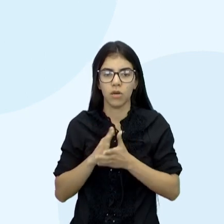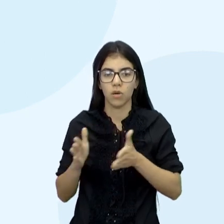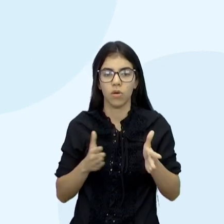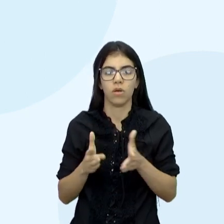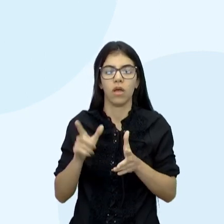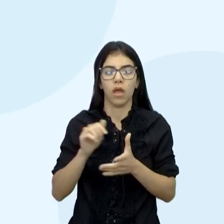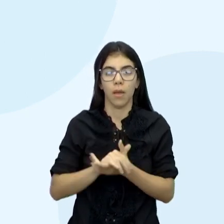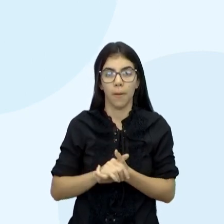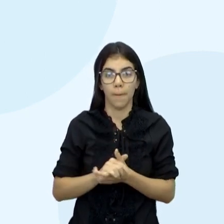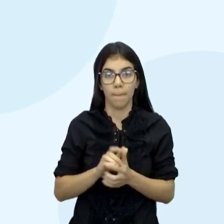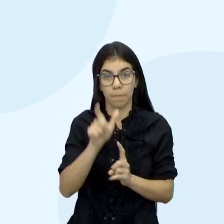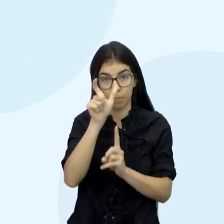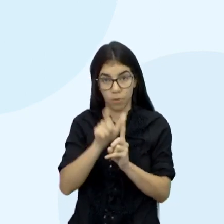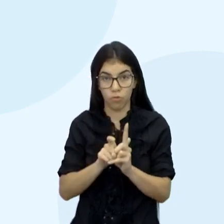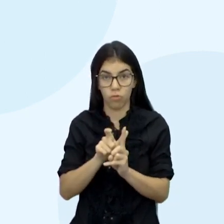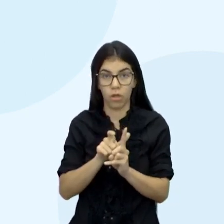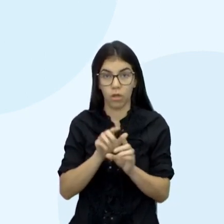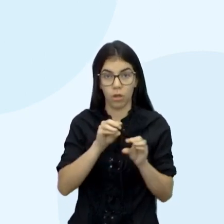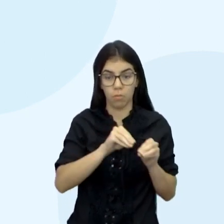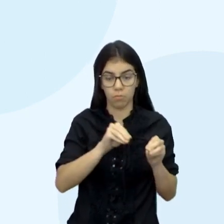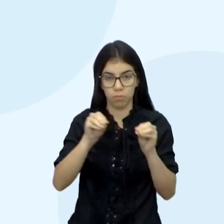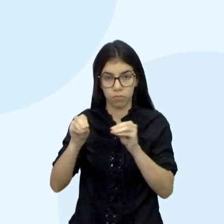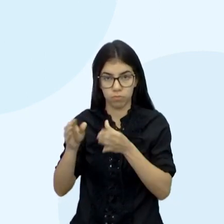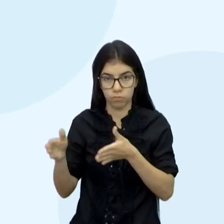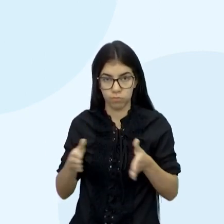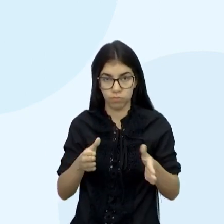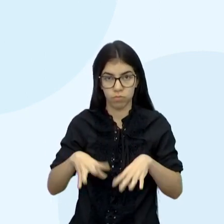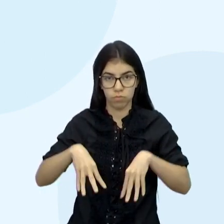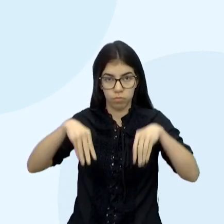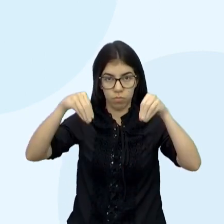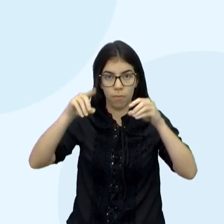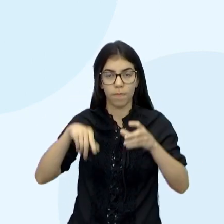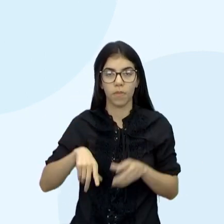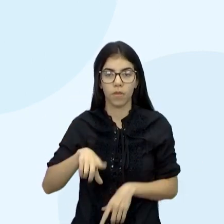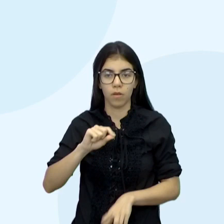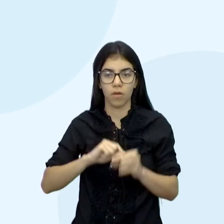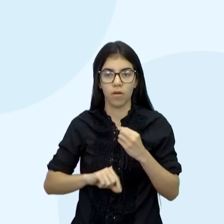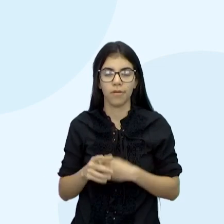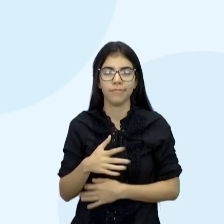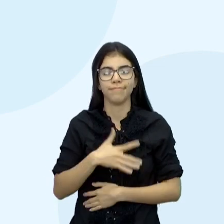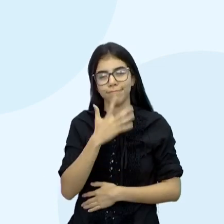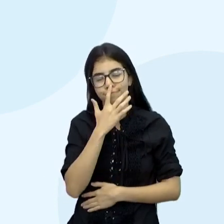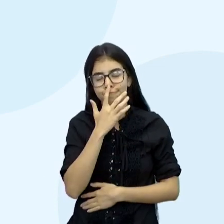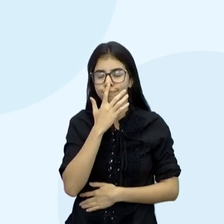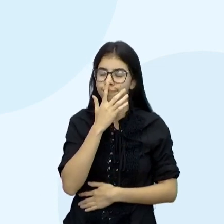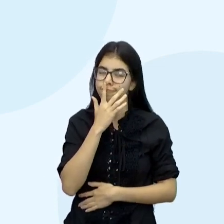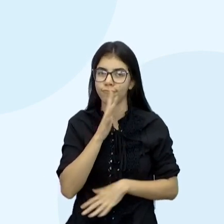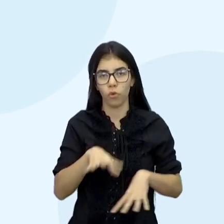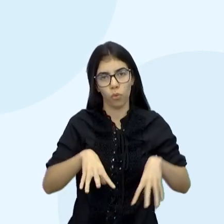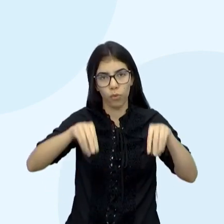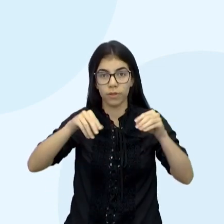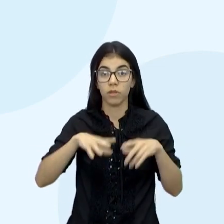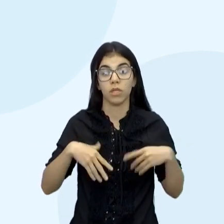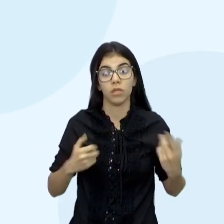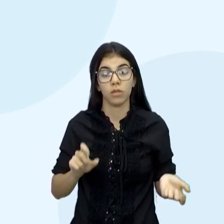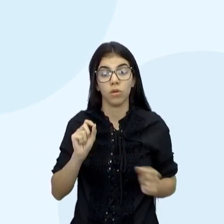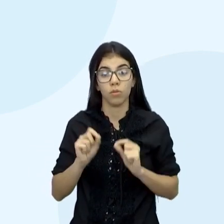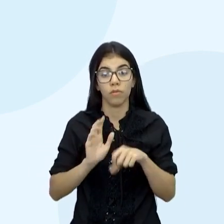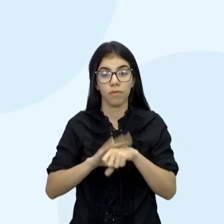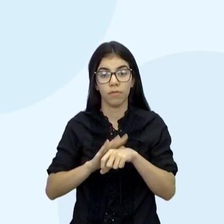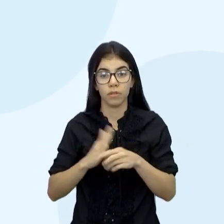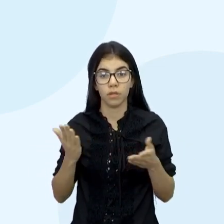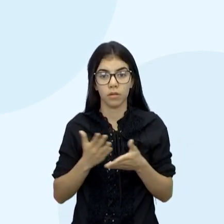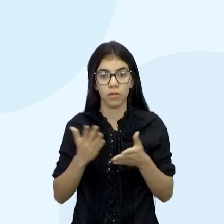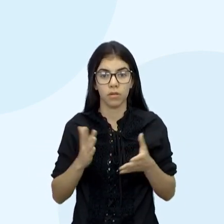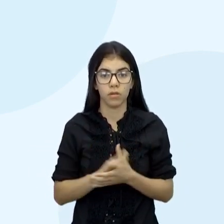vou pôr a minha personagem nesse caminho, tá bom? Com um castelo no fundo. Fui eu que escolhi, tava inspirada no dia, falei, vou pôr um castelinho, tá bom? Então o que a gente vai fazer